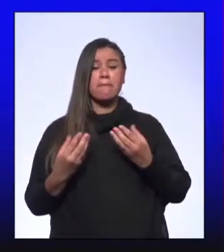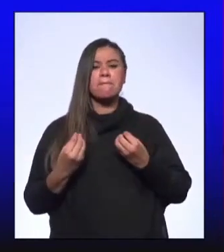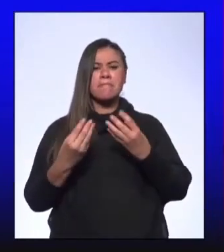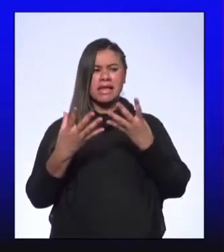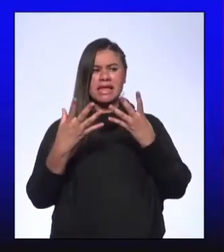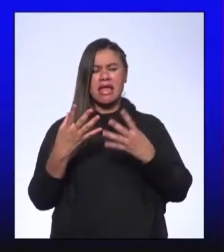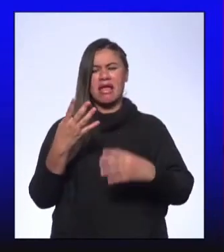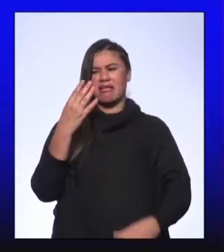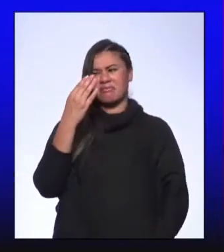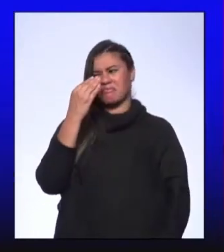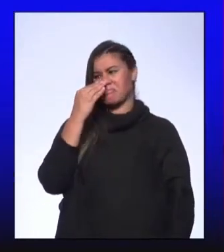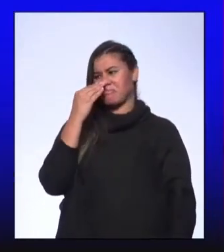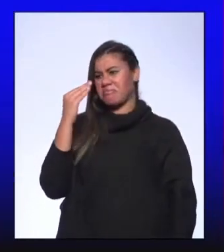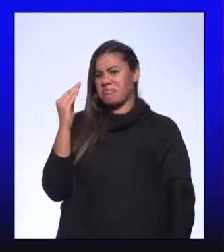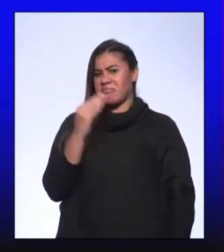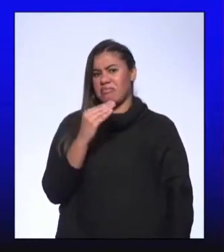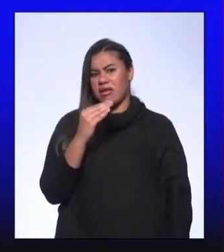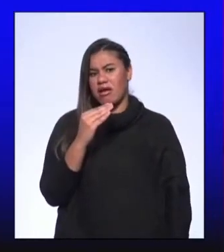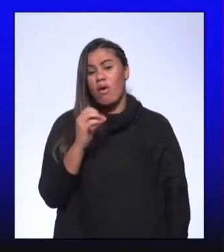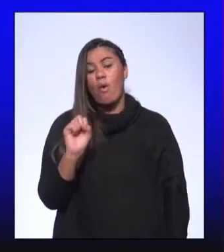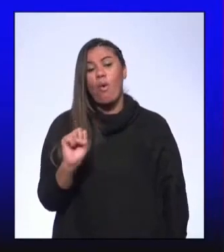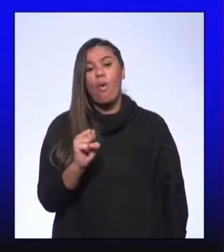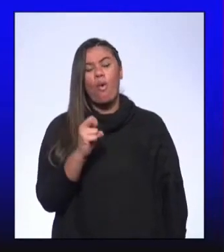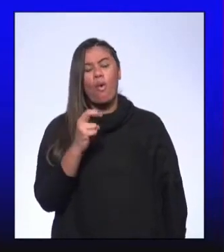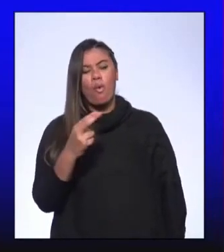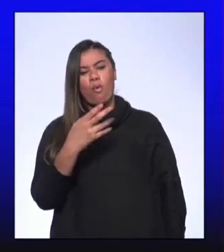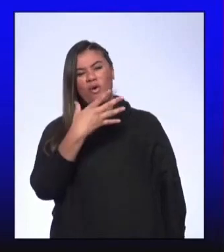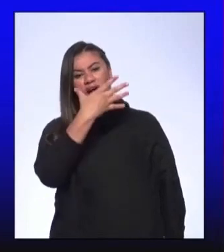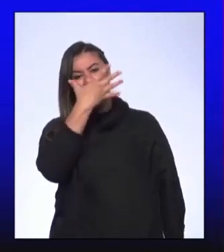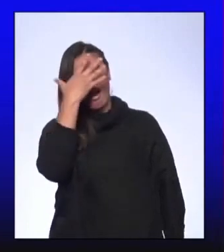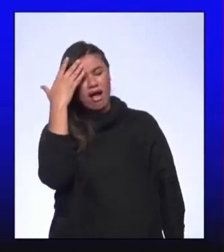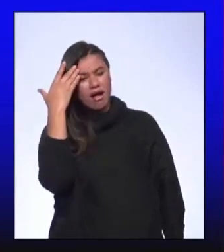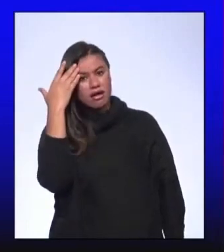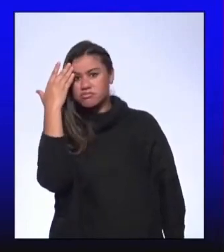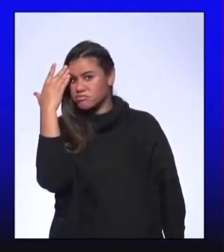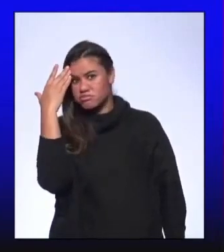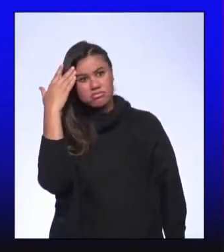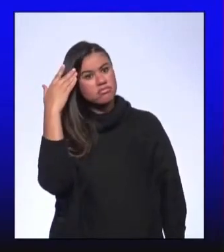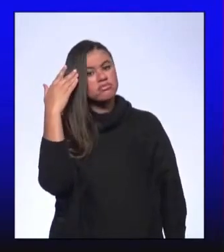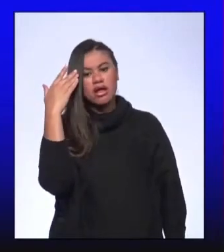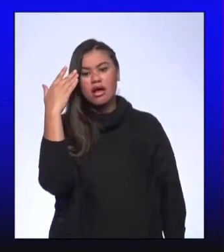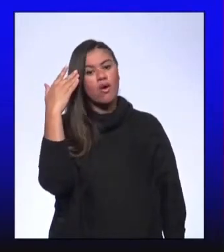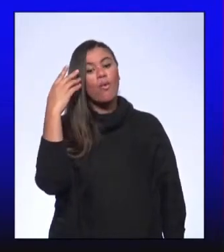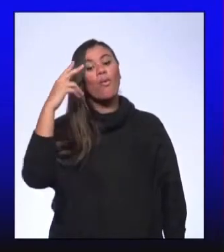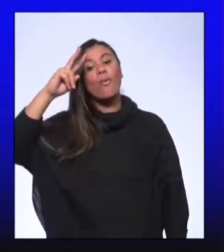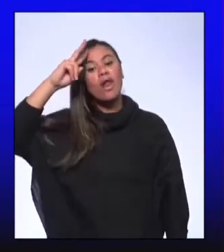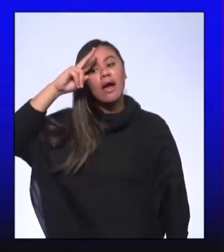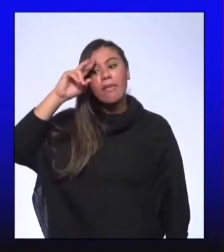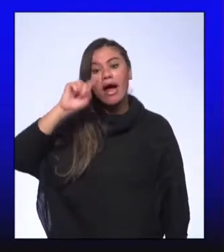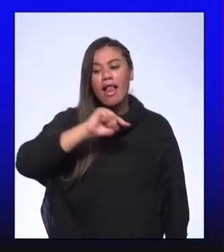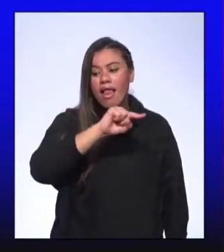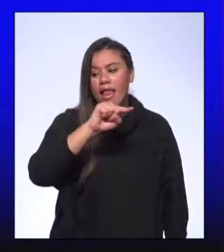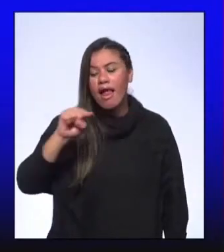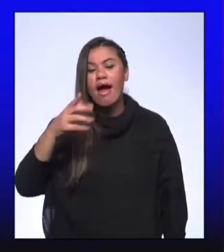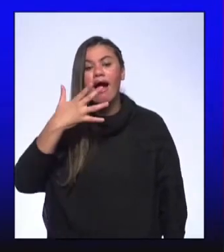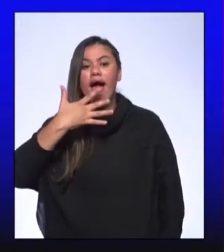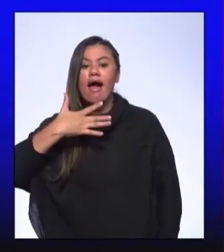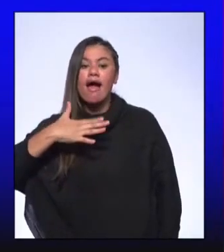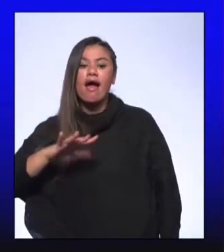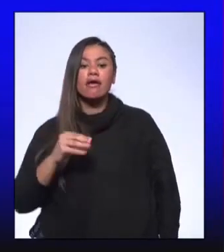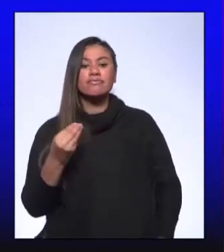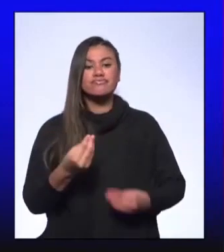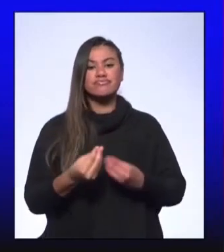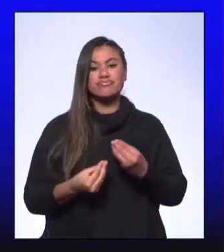negligencie e não esqueça aquilo que está acontecendo com as nossas crianças, e essa pandemia tem